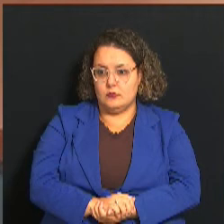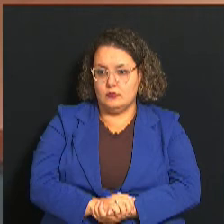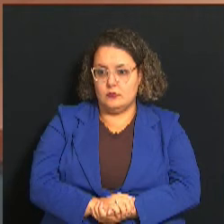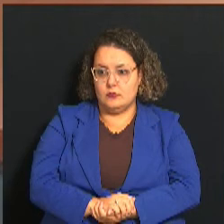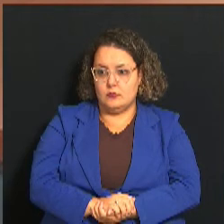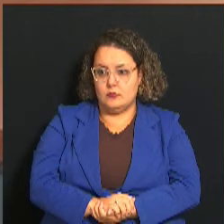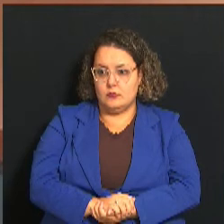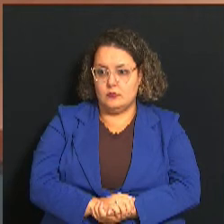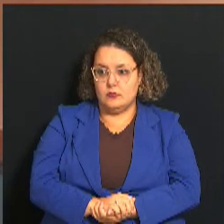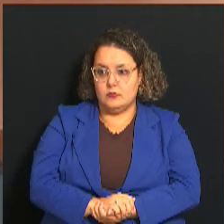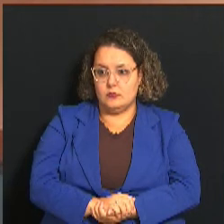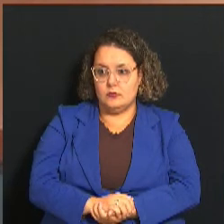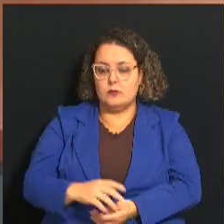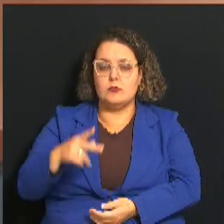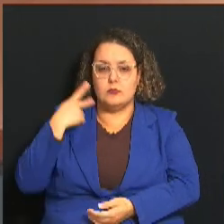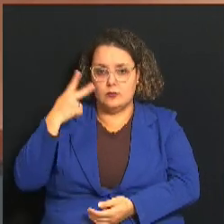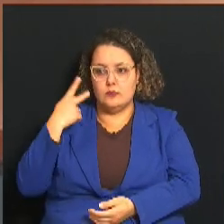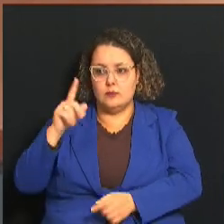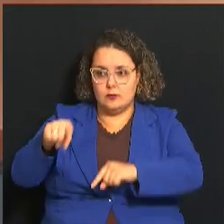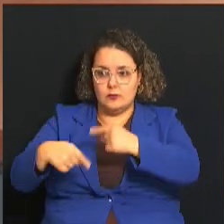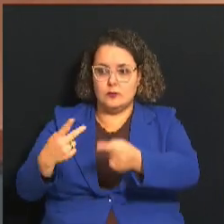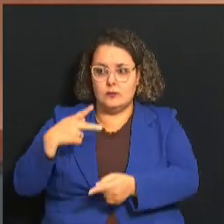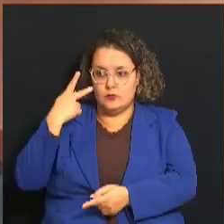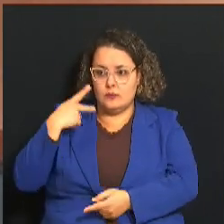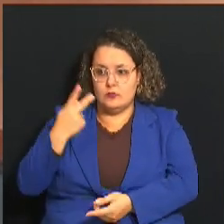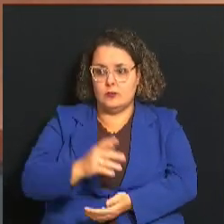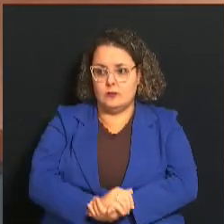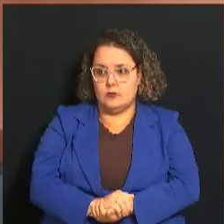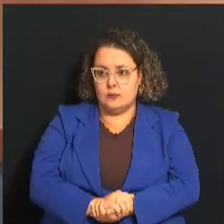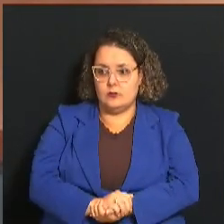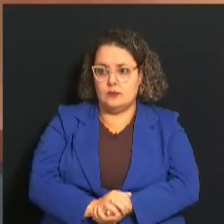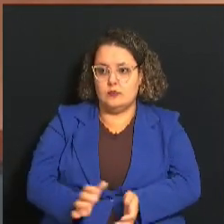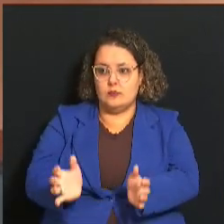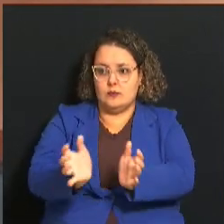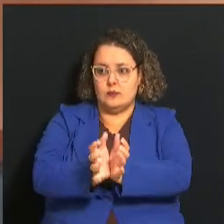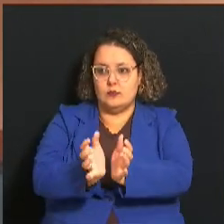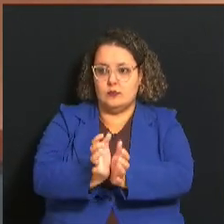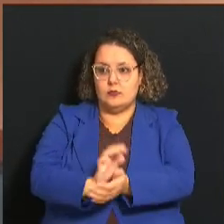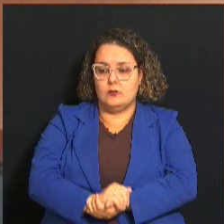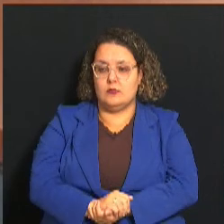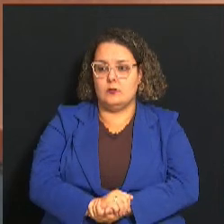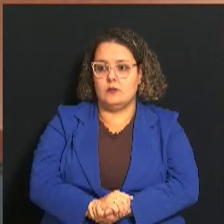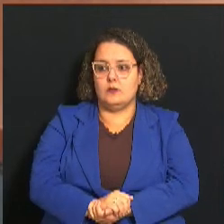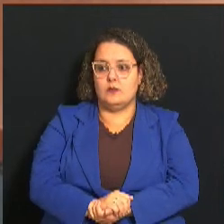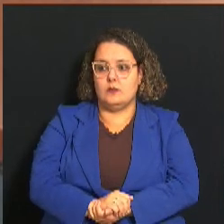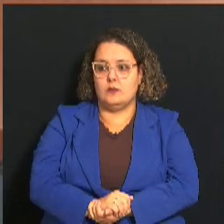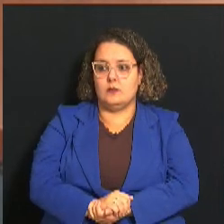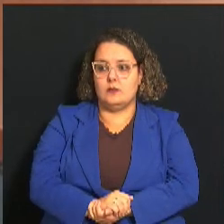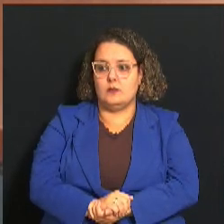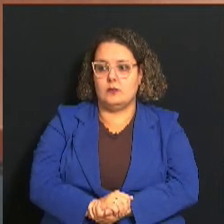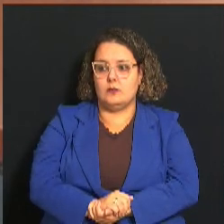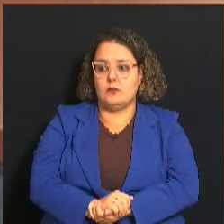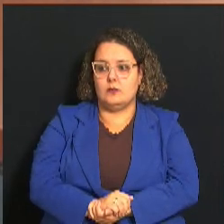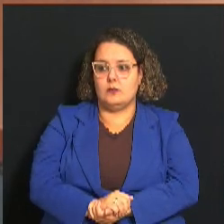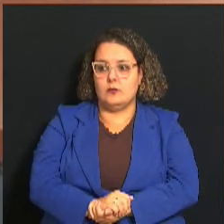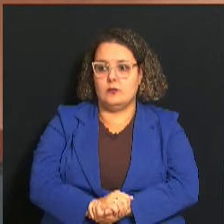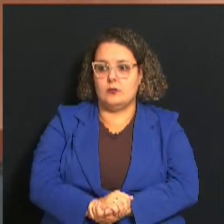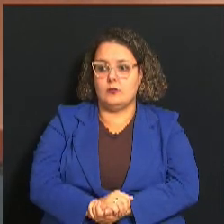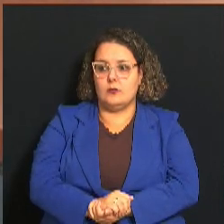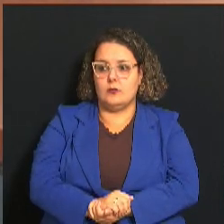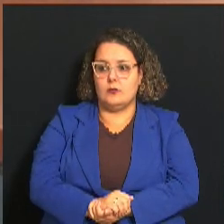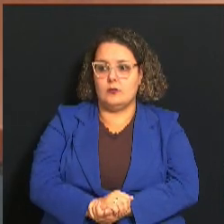São os vereadores, os outros vereadores, ó, quem? A comissão. Gente, Isso, e